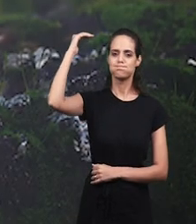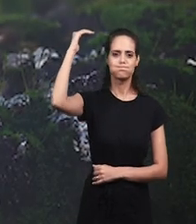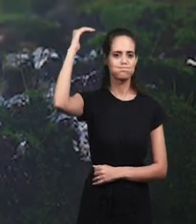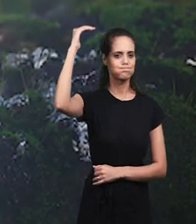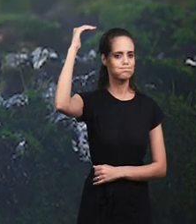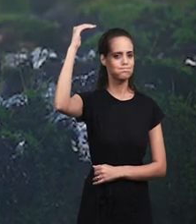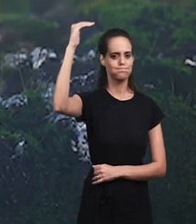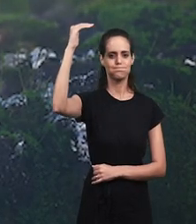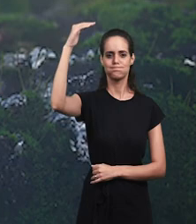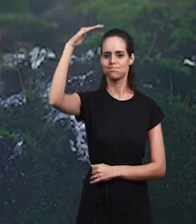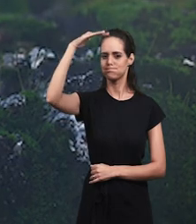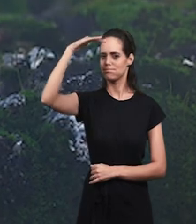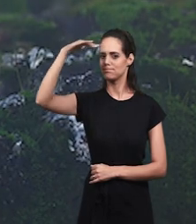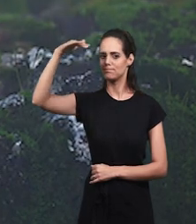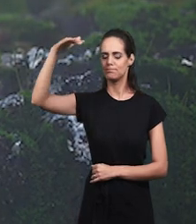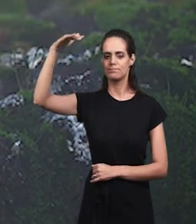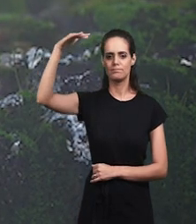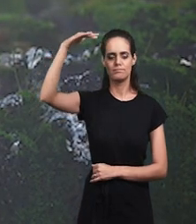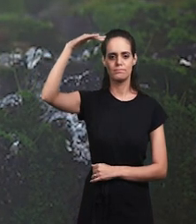Rei dos